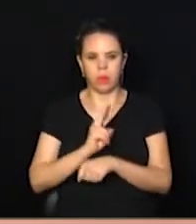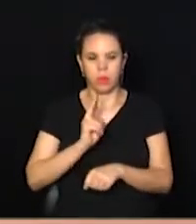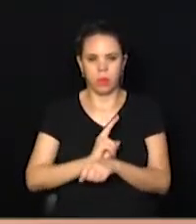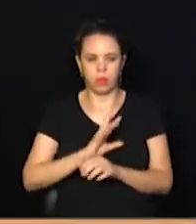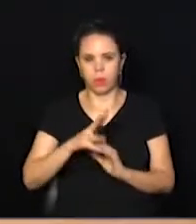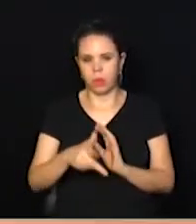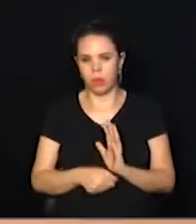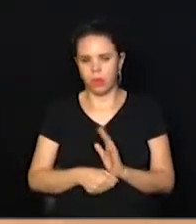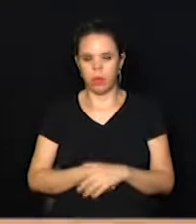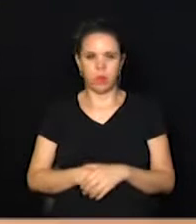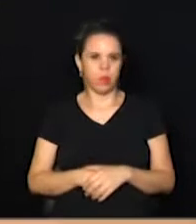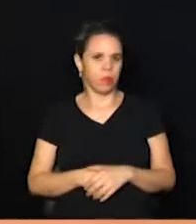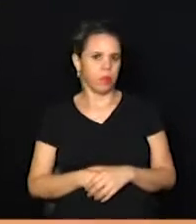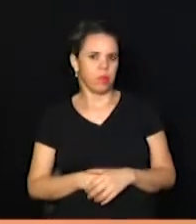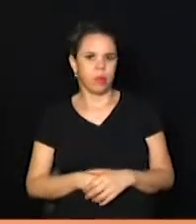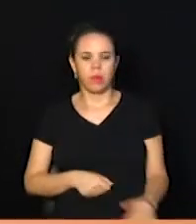ambiental,